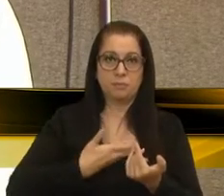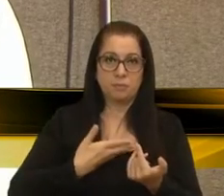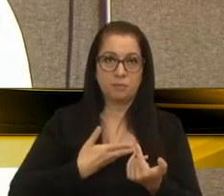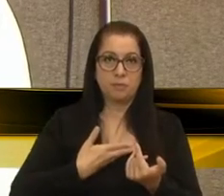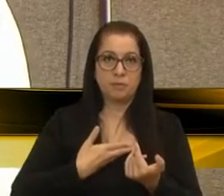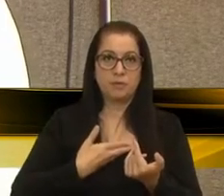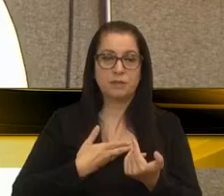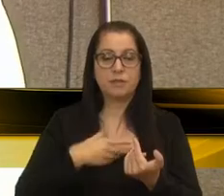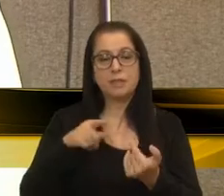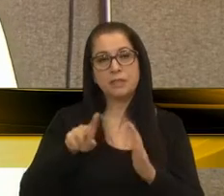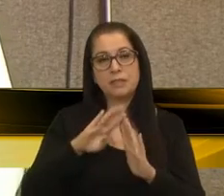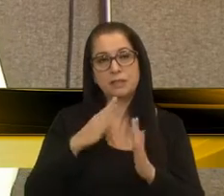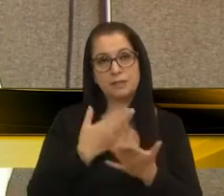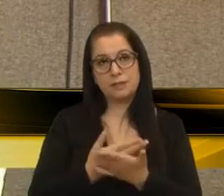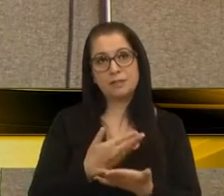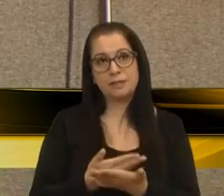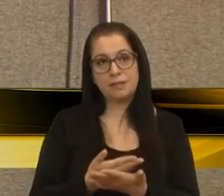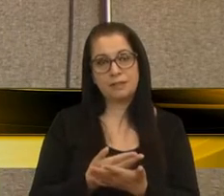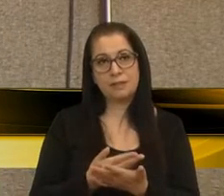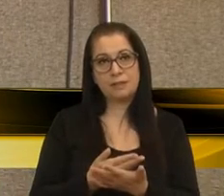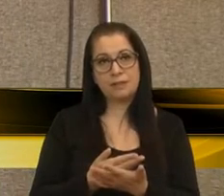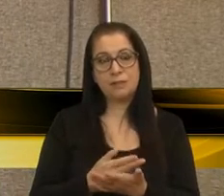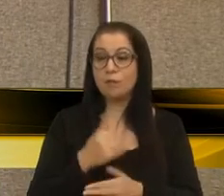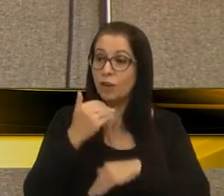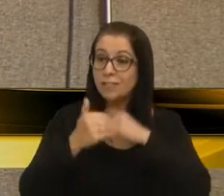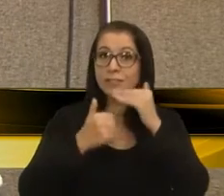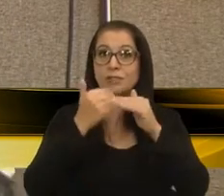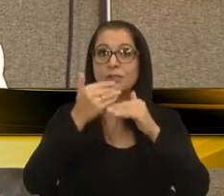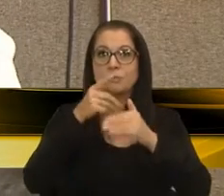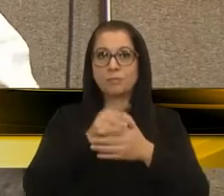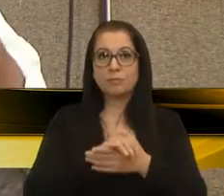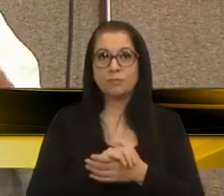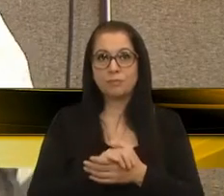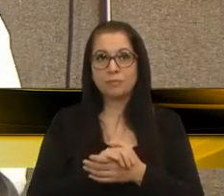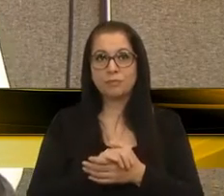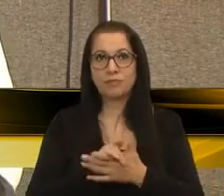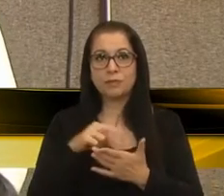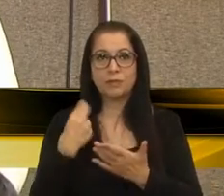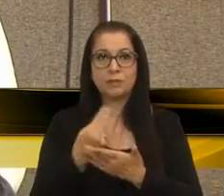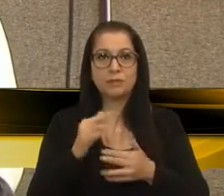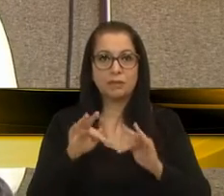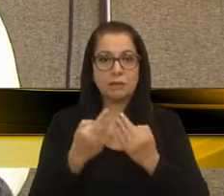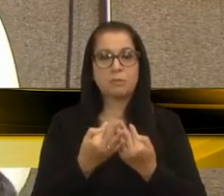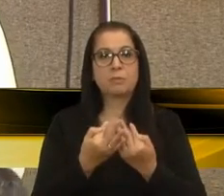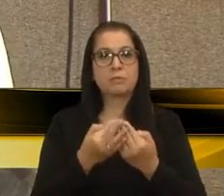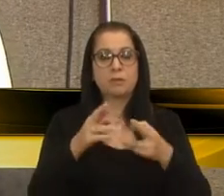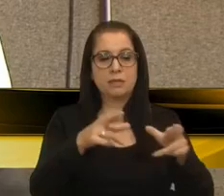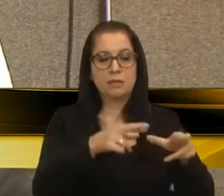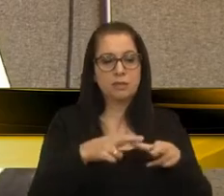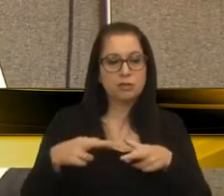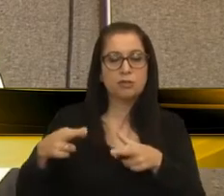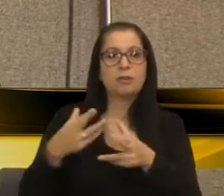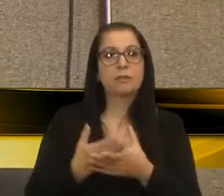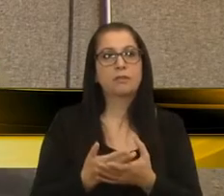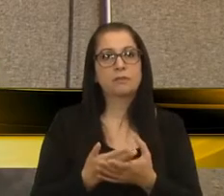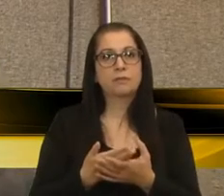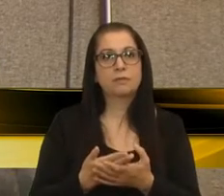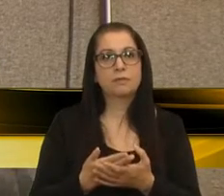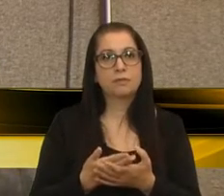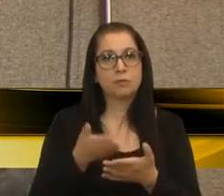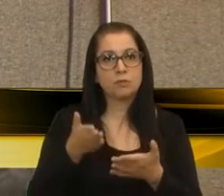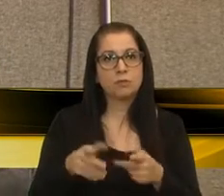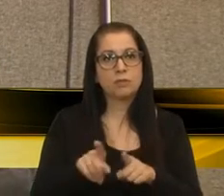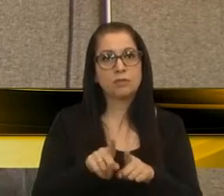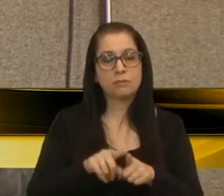o Melvin Jones. O que, que foi o crescimento da nossa família, como da nossa região? Hoje nós